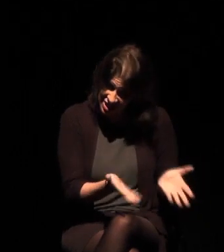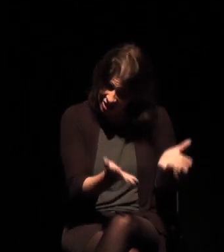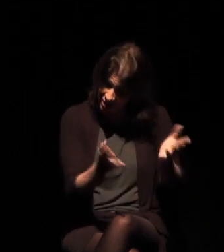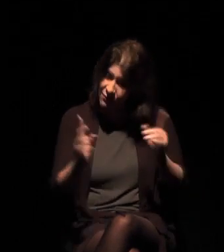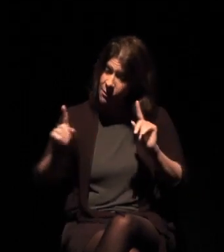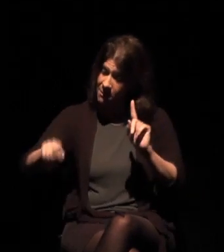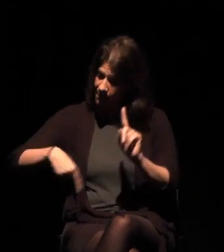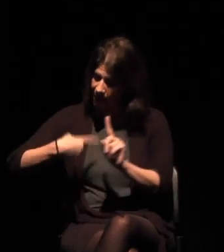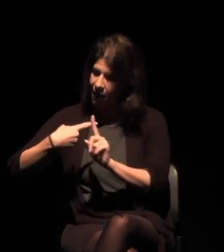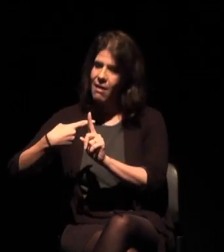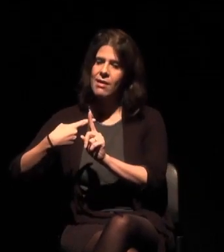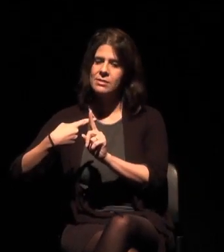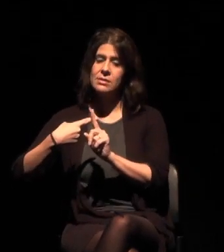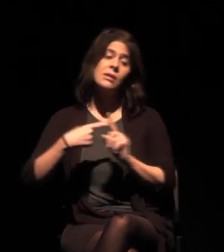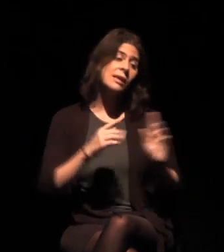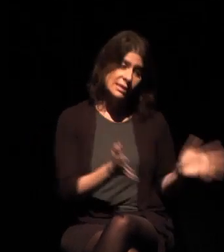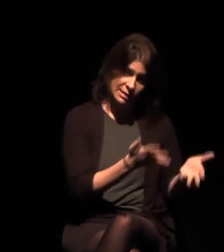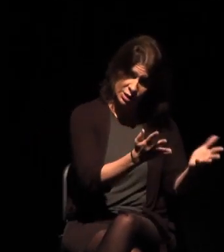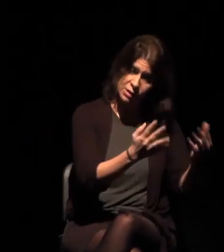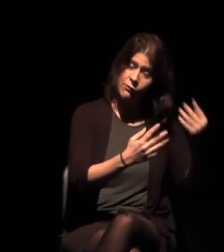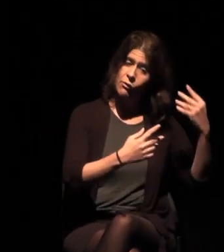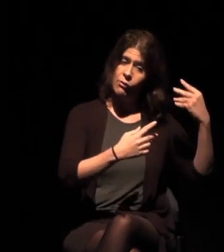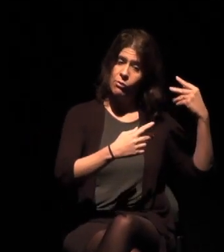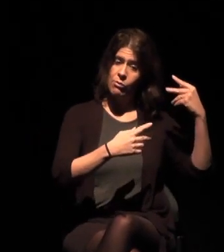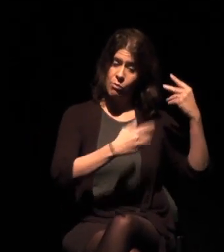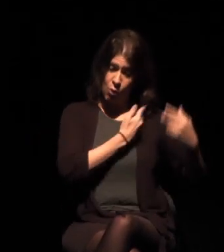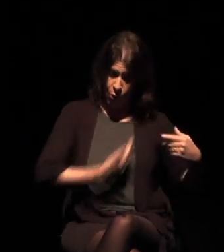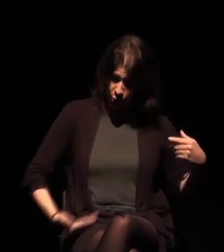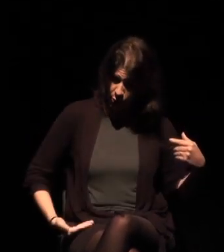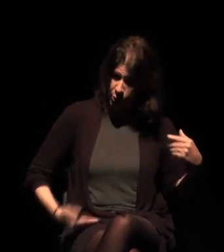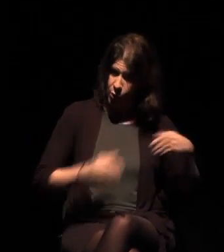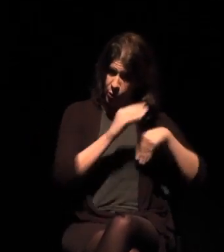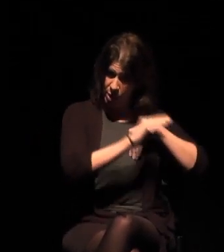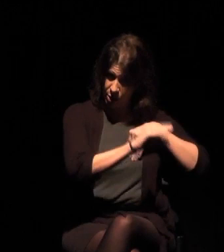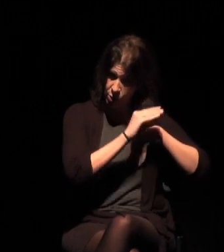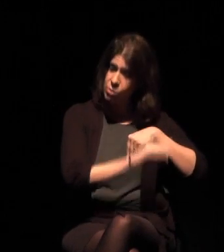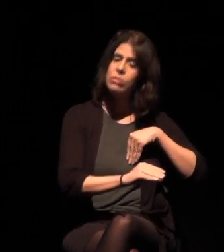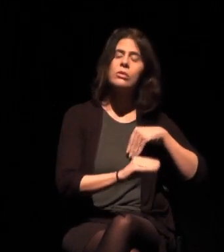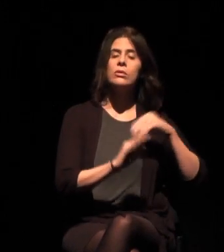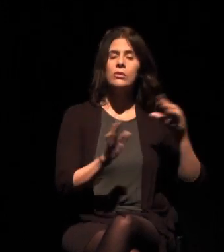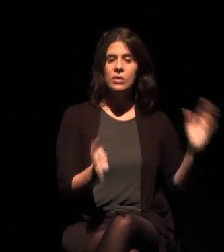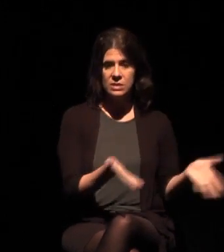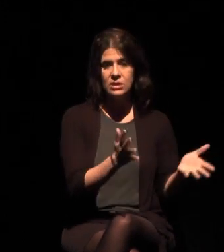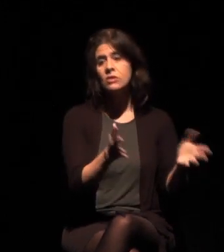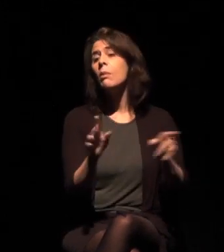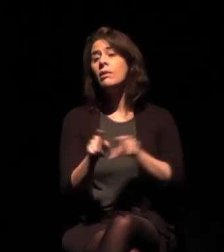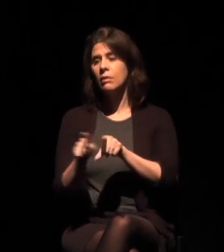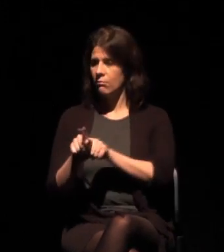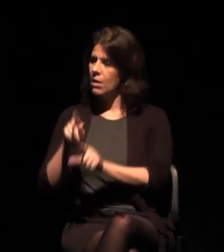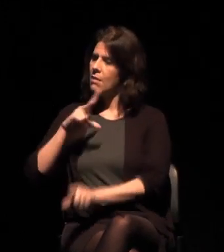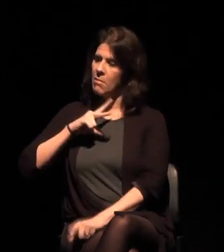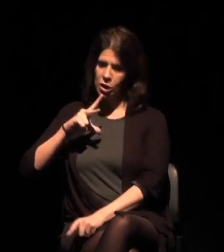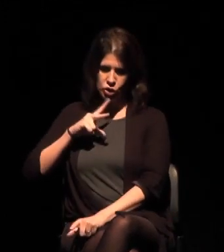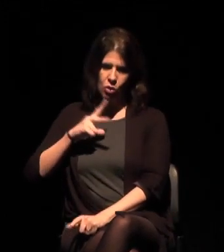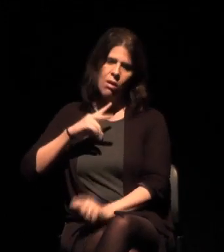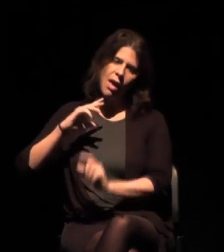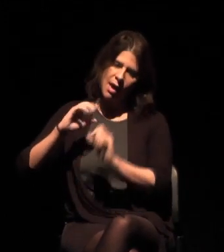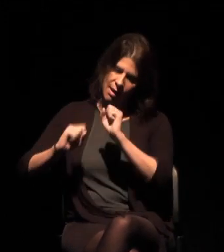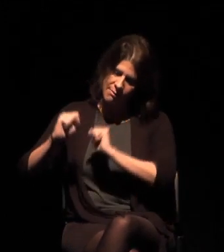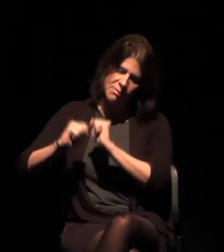incentivos públicos é preciso envolver de facto também as entidades privadas que